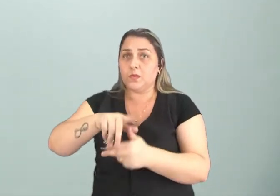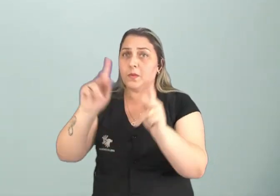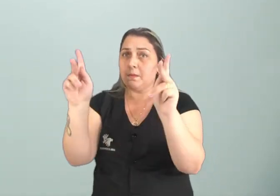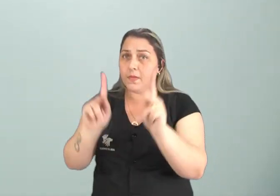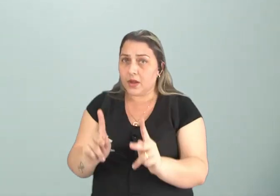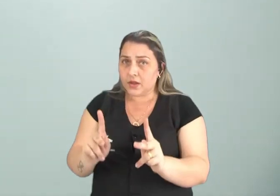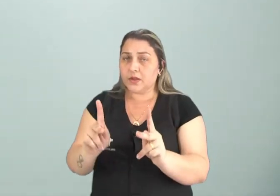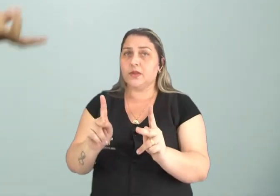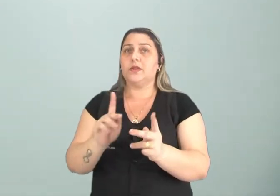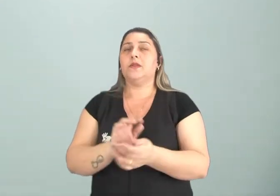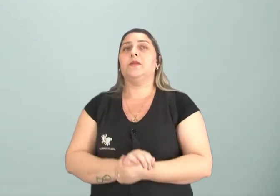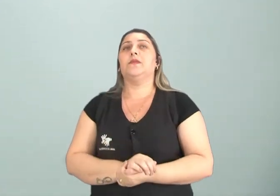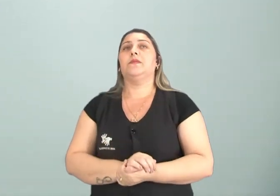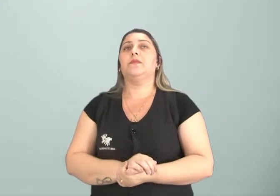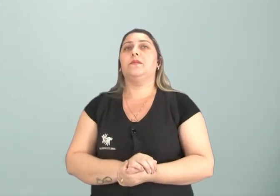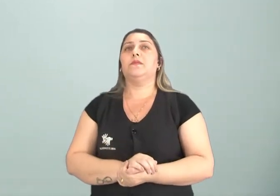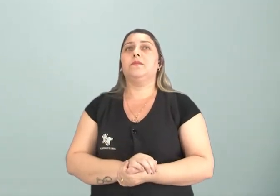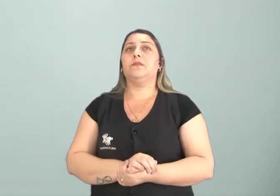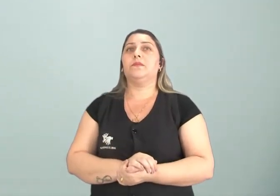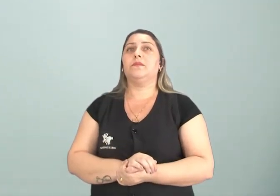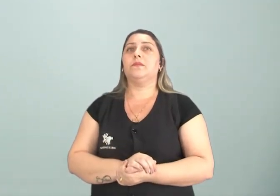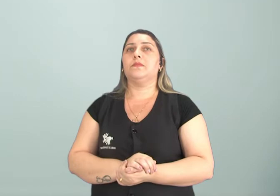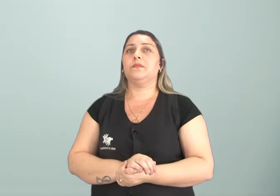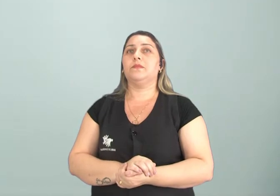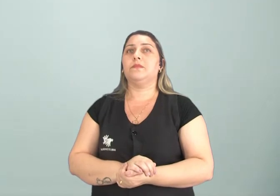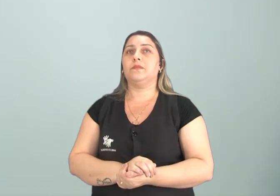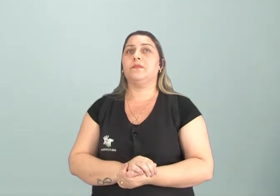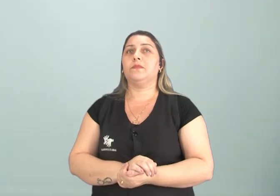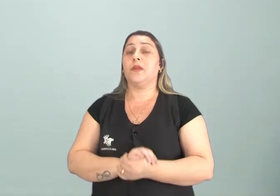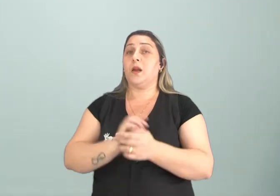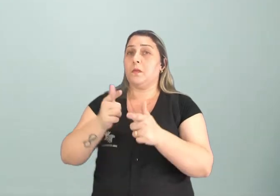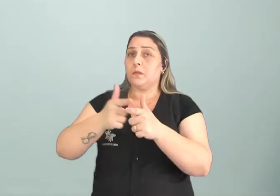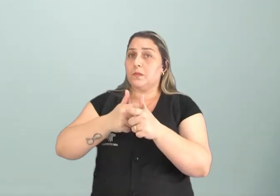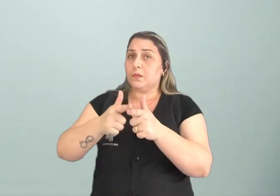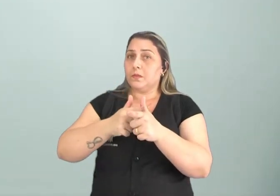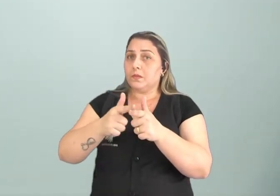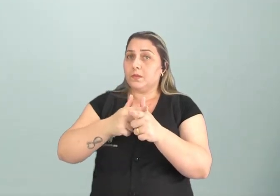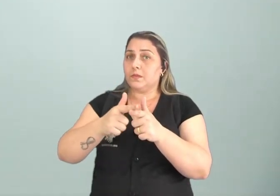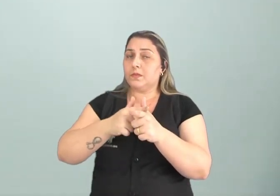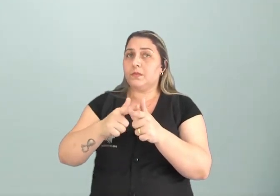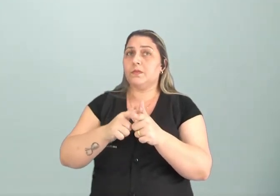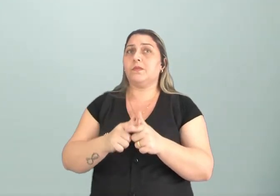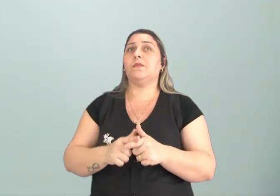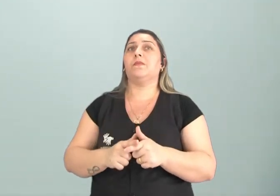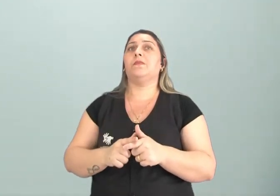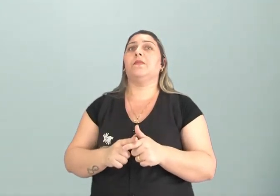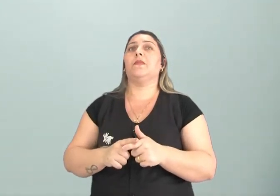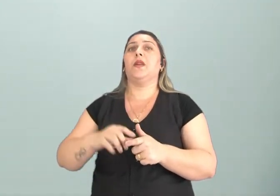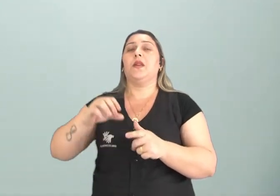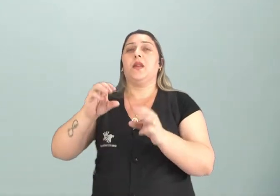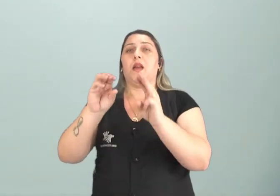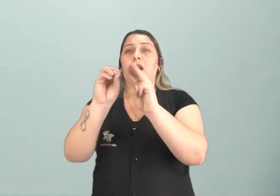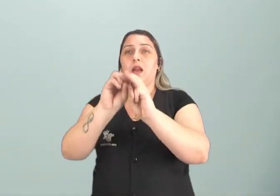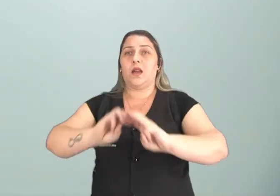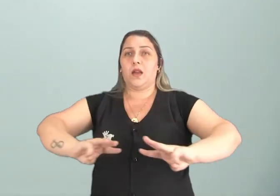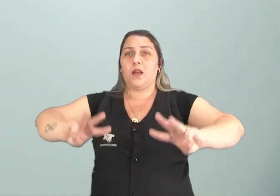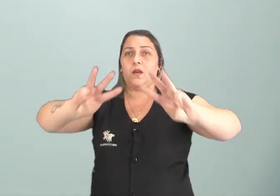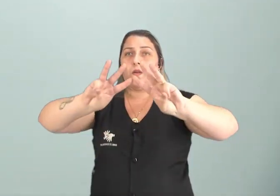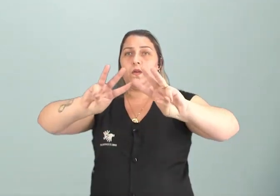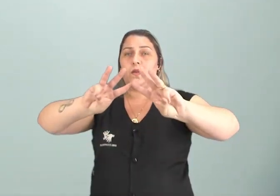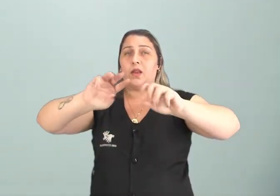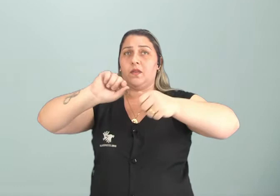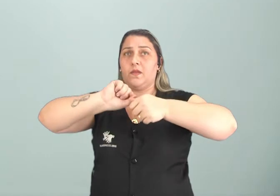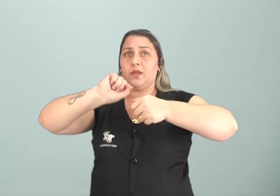paz. Mas aí a gente entra em outra problemática que, desde que a ONU foi criada, apesar de